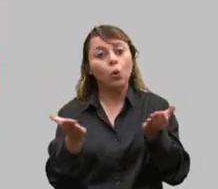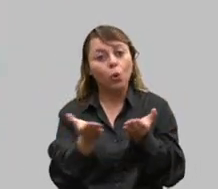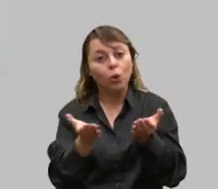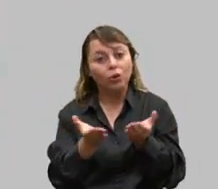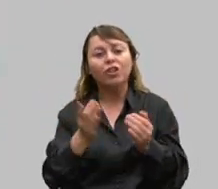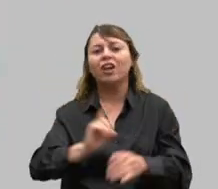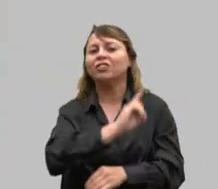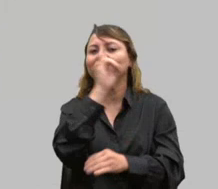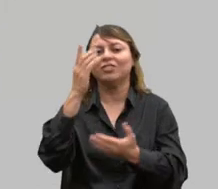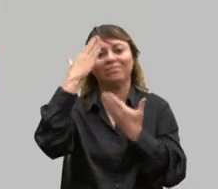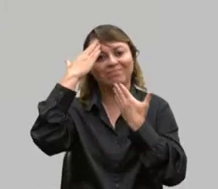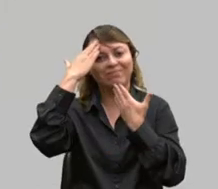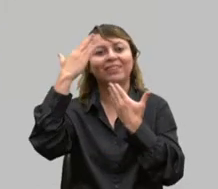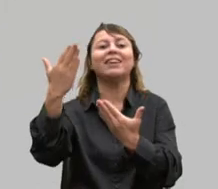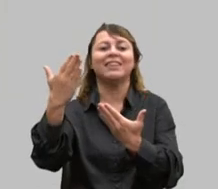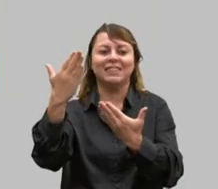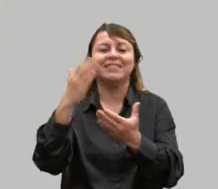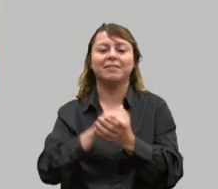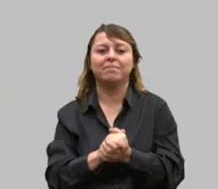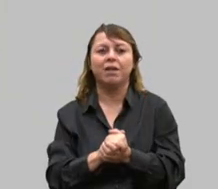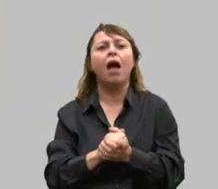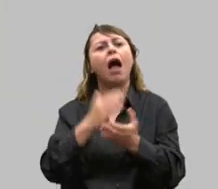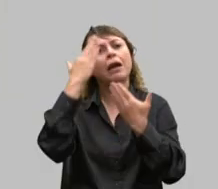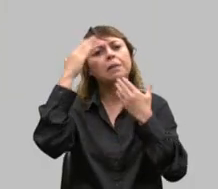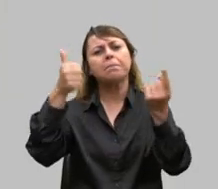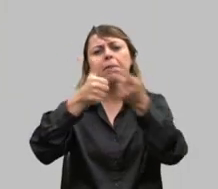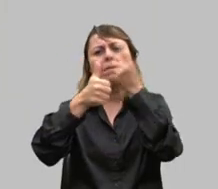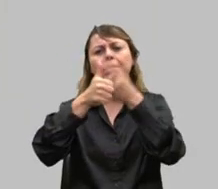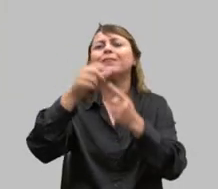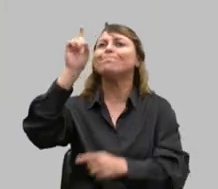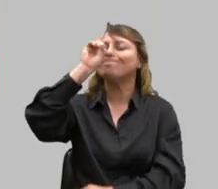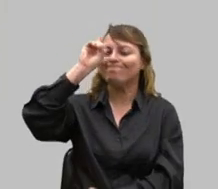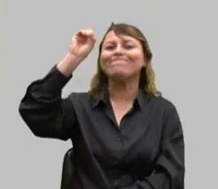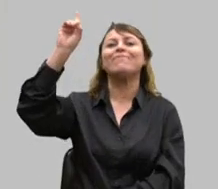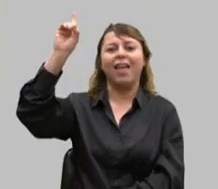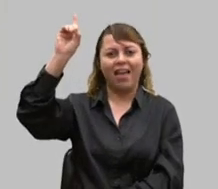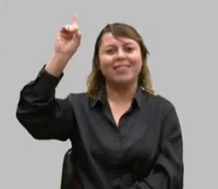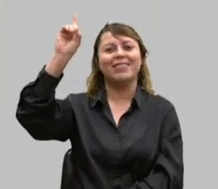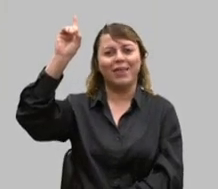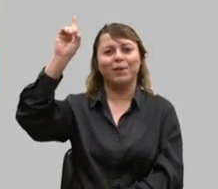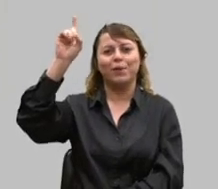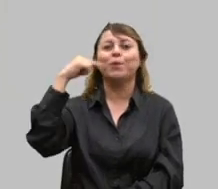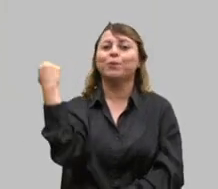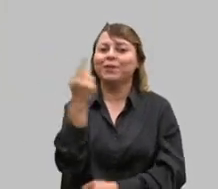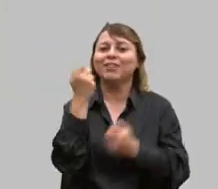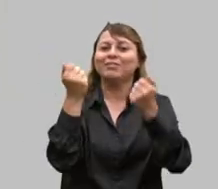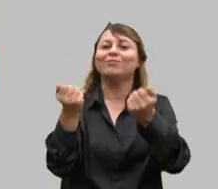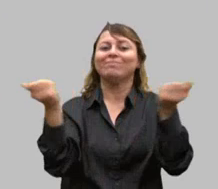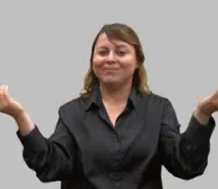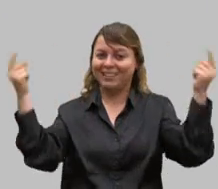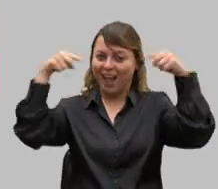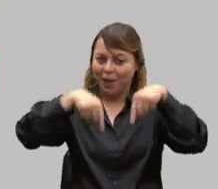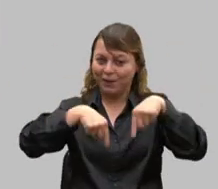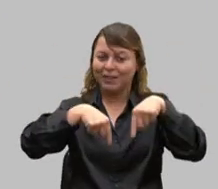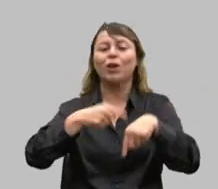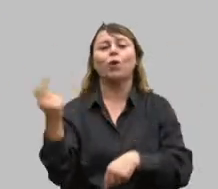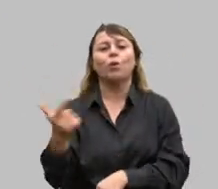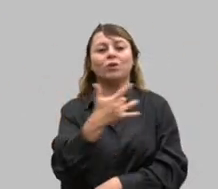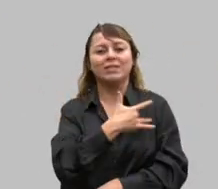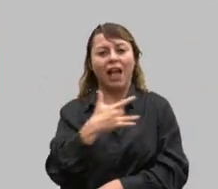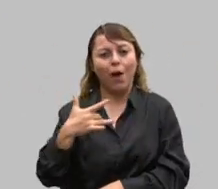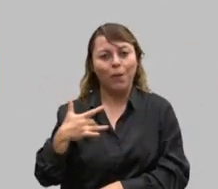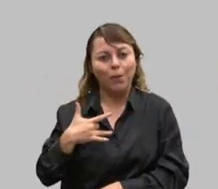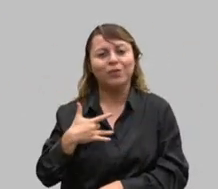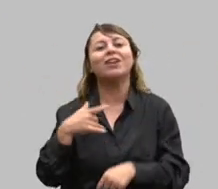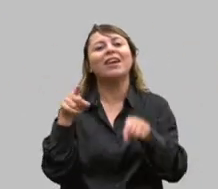dia de agradecer agradeço primeiramente a Deus por ter nos trago aqui com saúde e